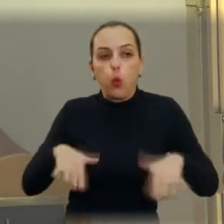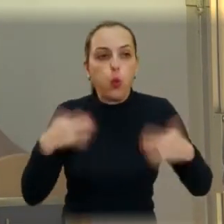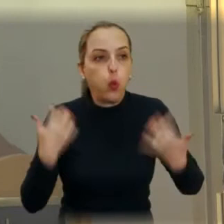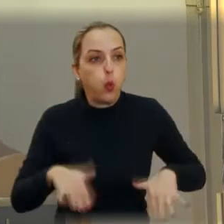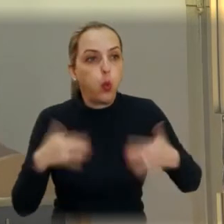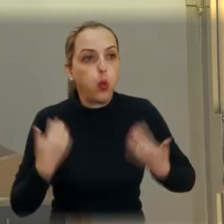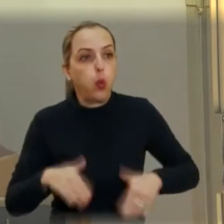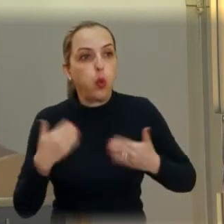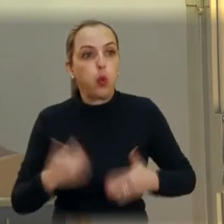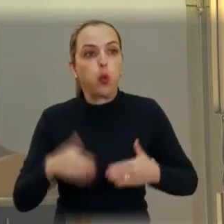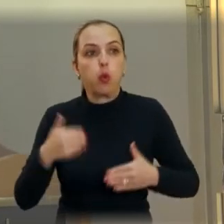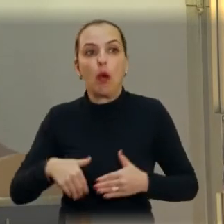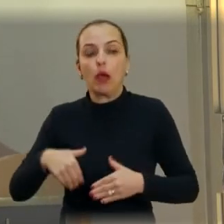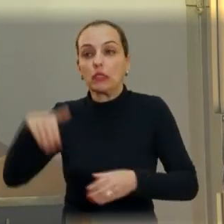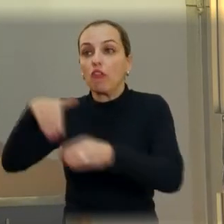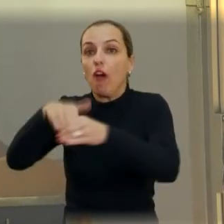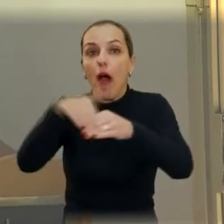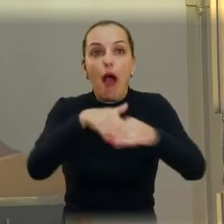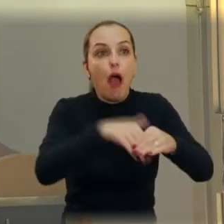voto.